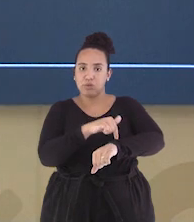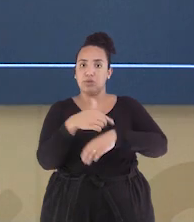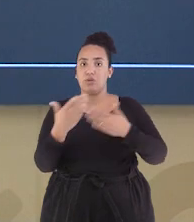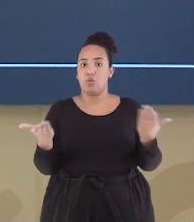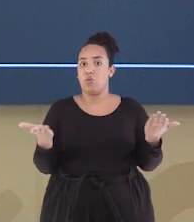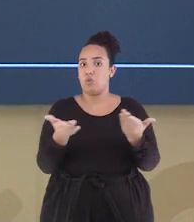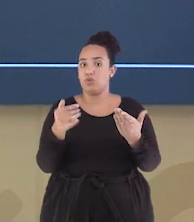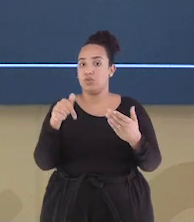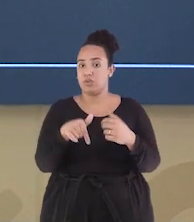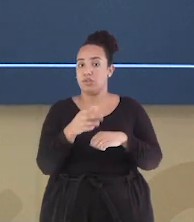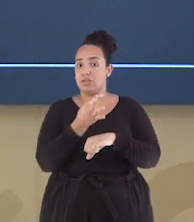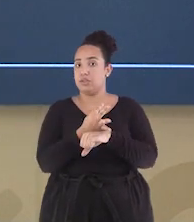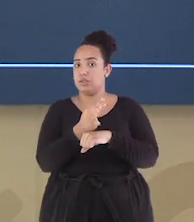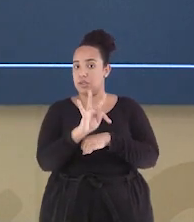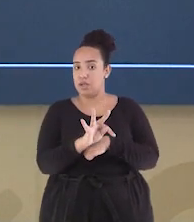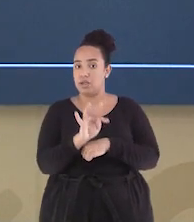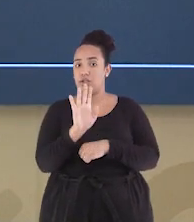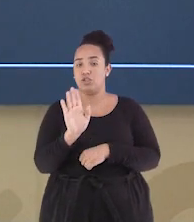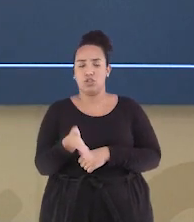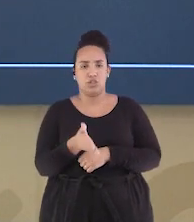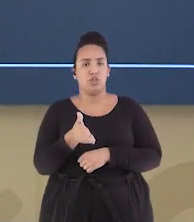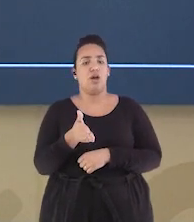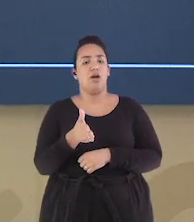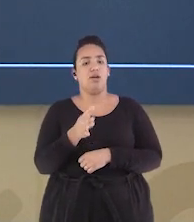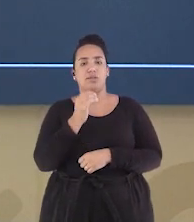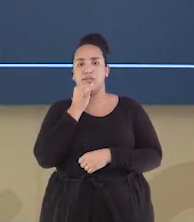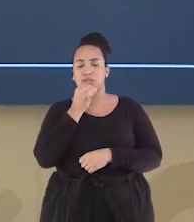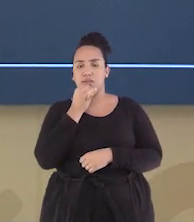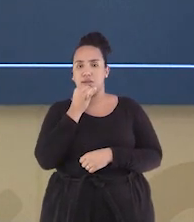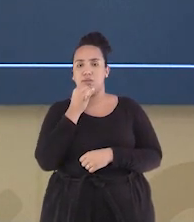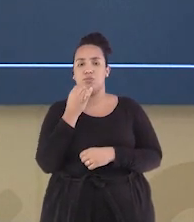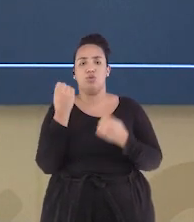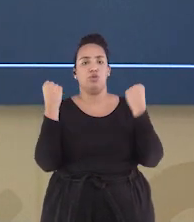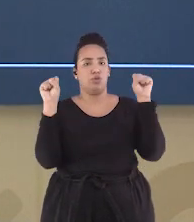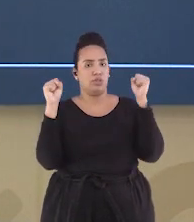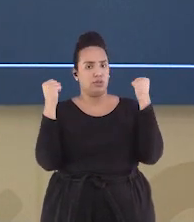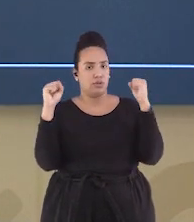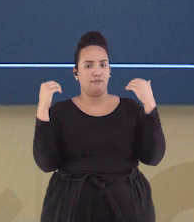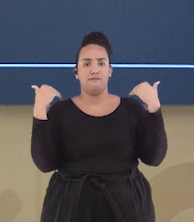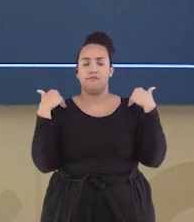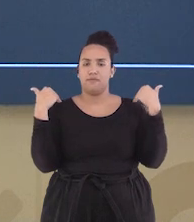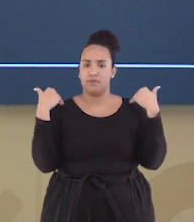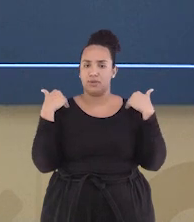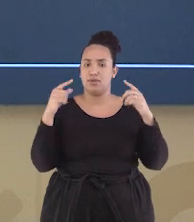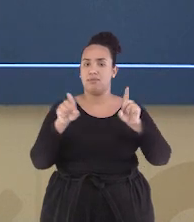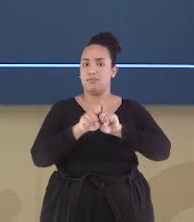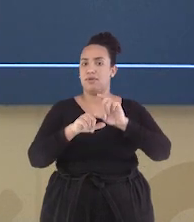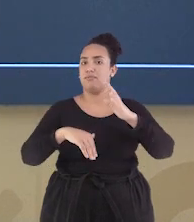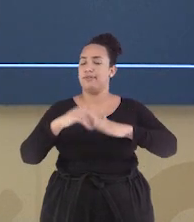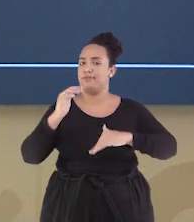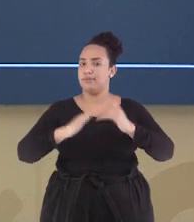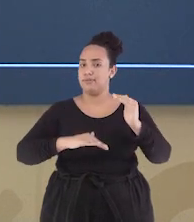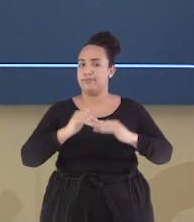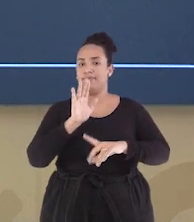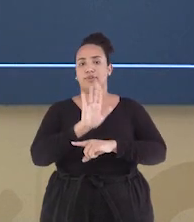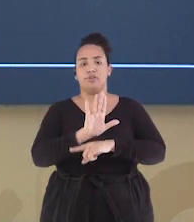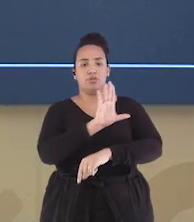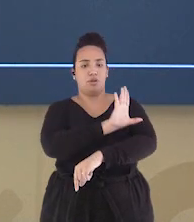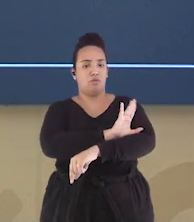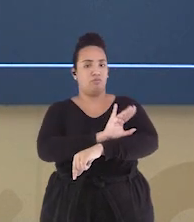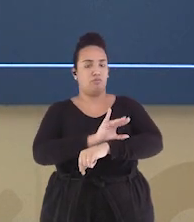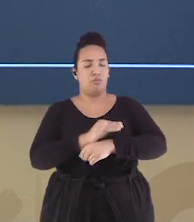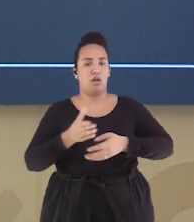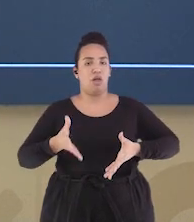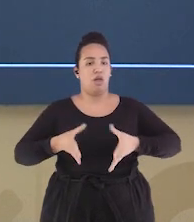essa técnica já é comumente incorporada à fisioterapia, educação física e profissões com o objetivo de relaxar a